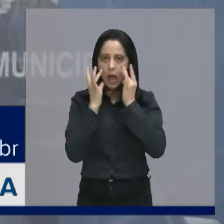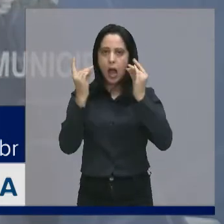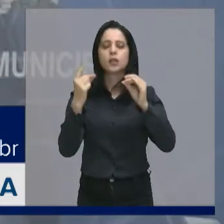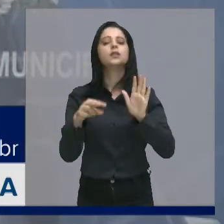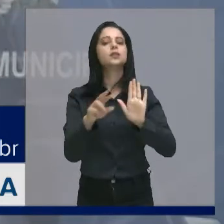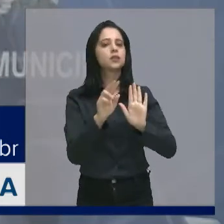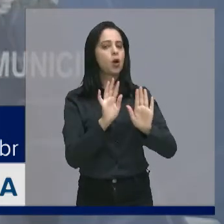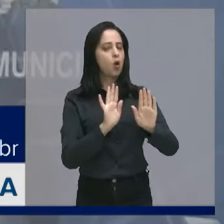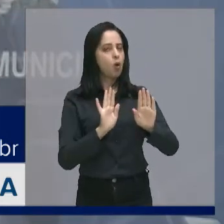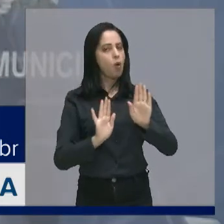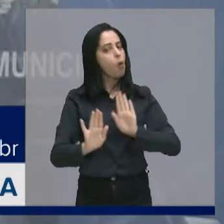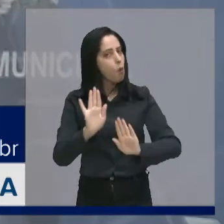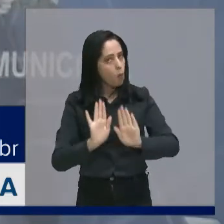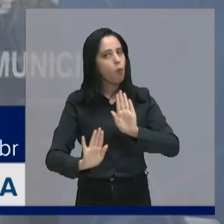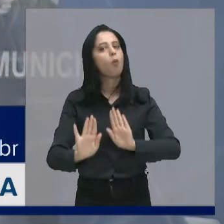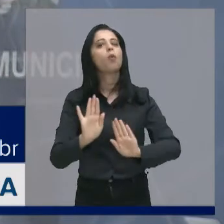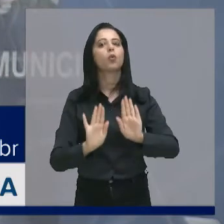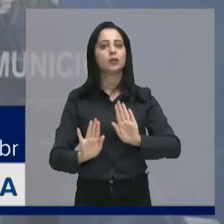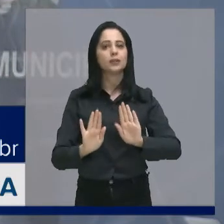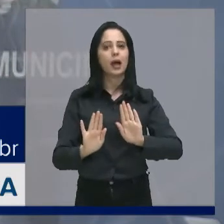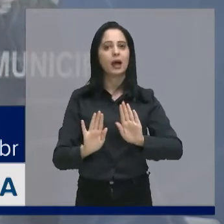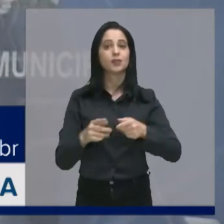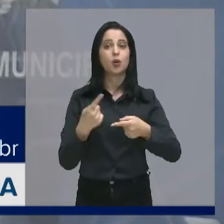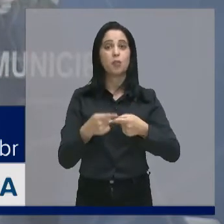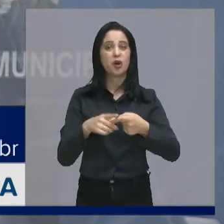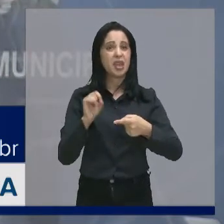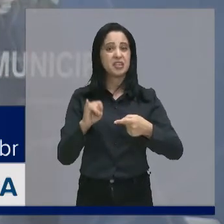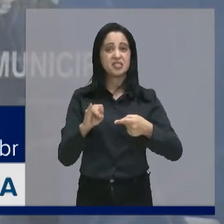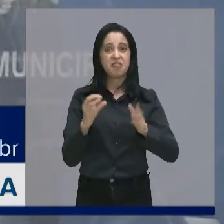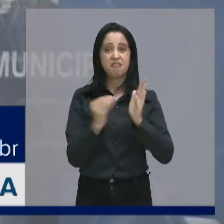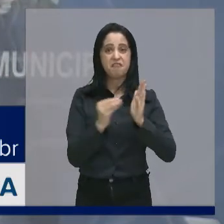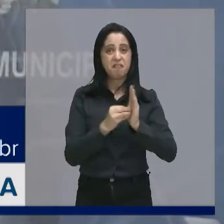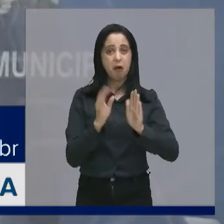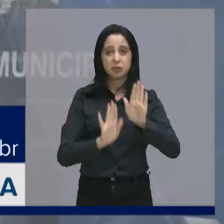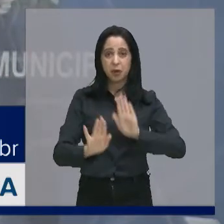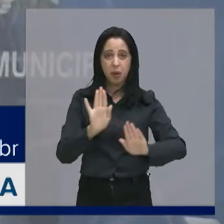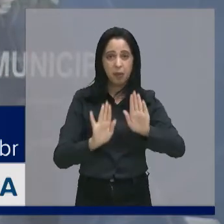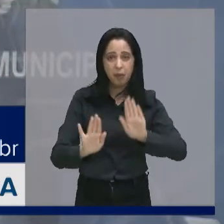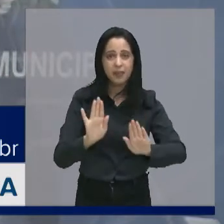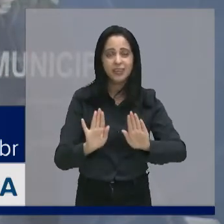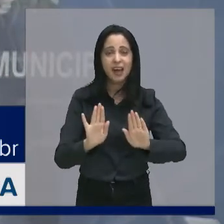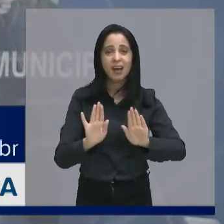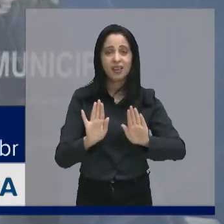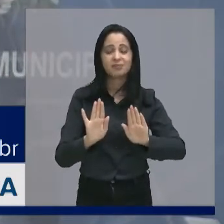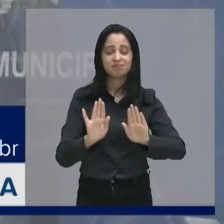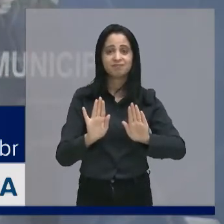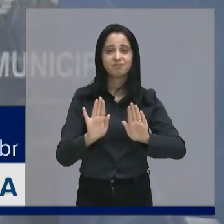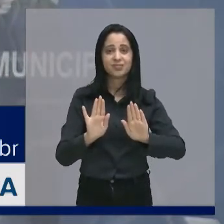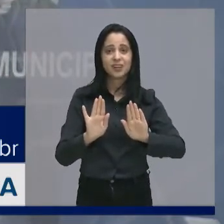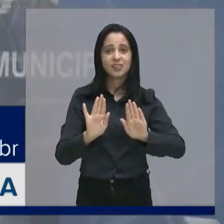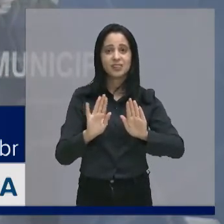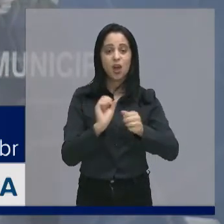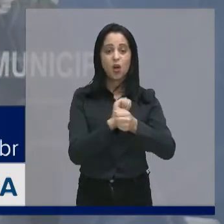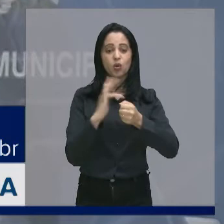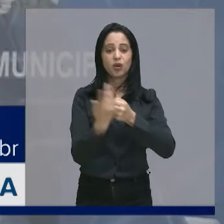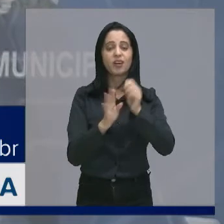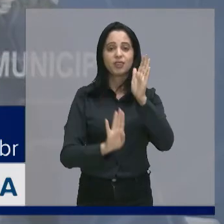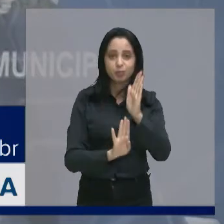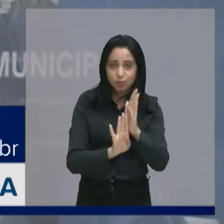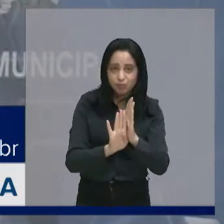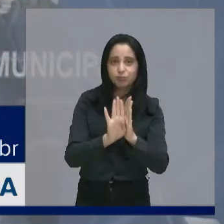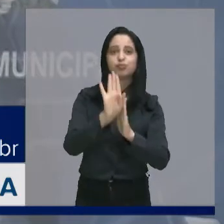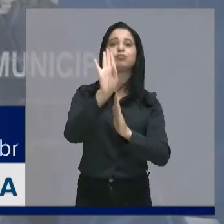uma terceira onda ou uma quarta onda futuramente e que a gente possa realmente estabilizar